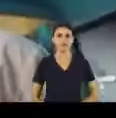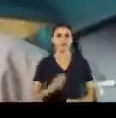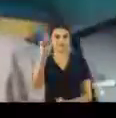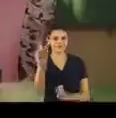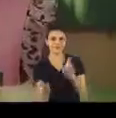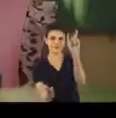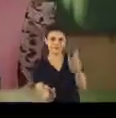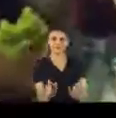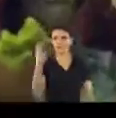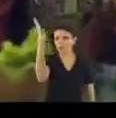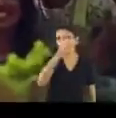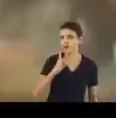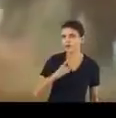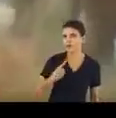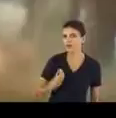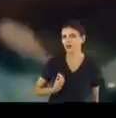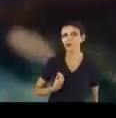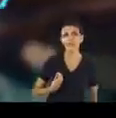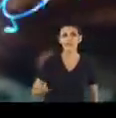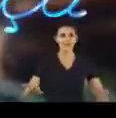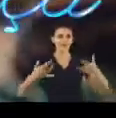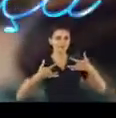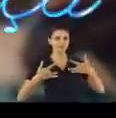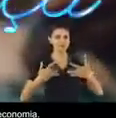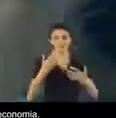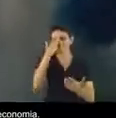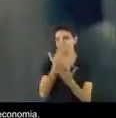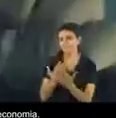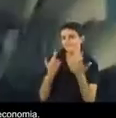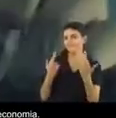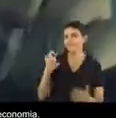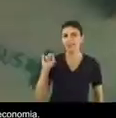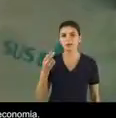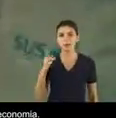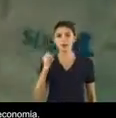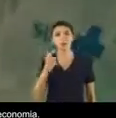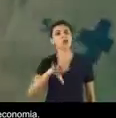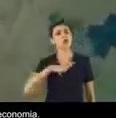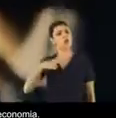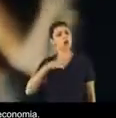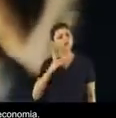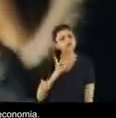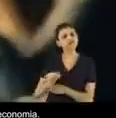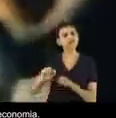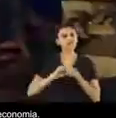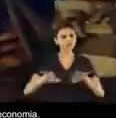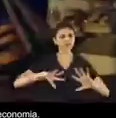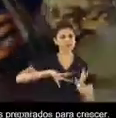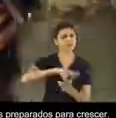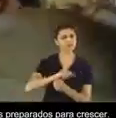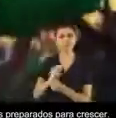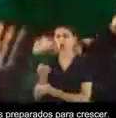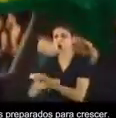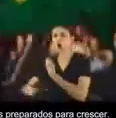Uma coisa todo brasileiro tem hoje: esperança. Enfrentamos com coragem uma pandemia, sem descuidar da economia.